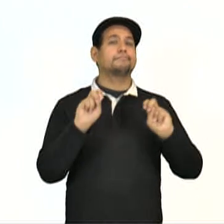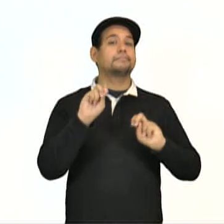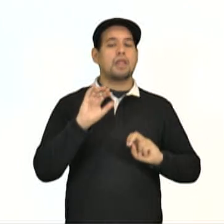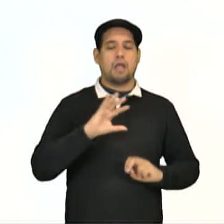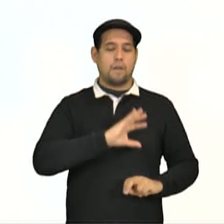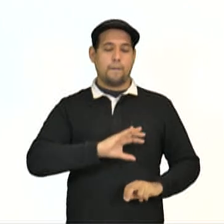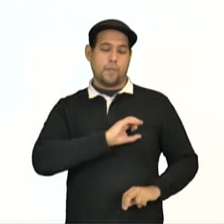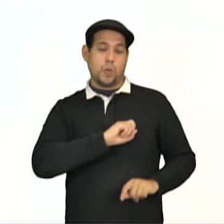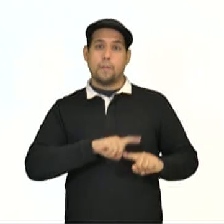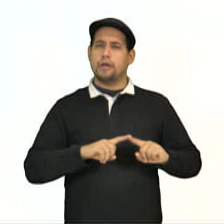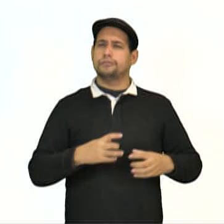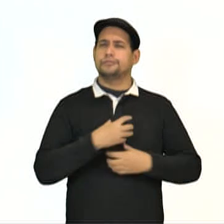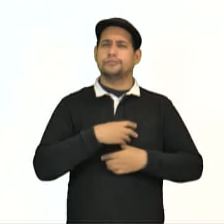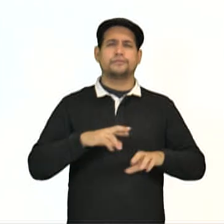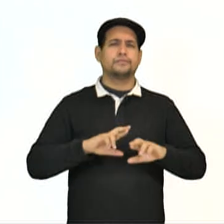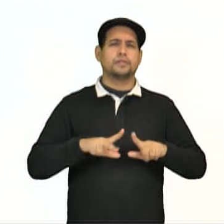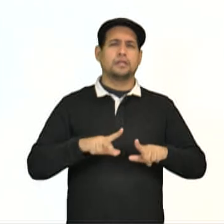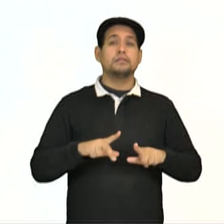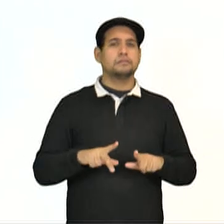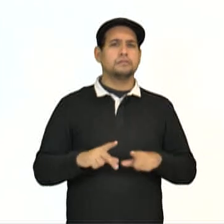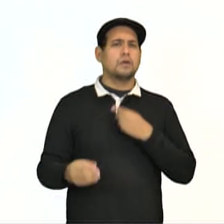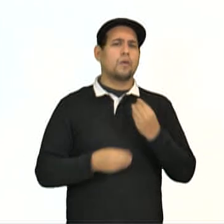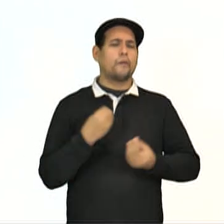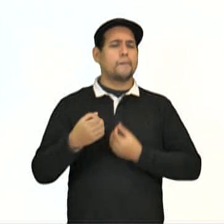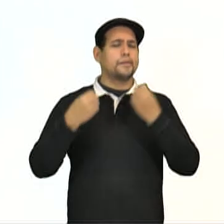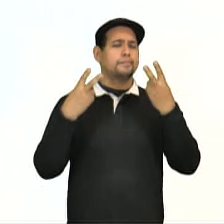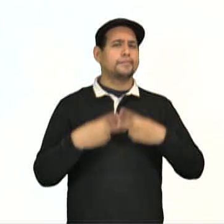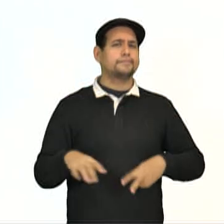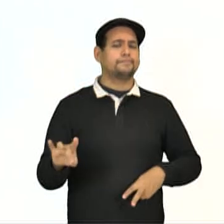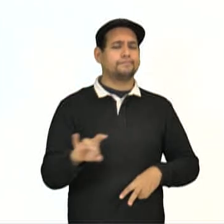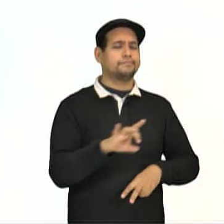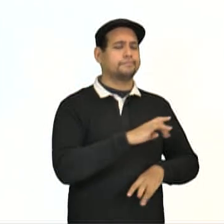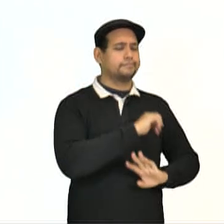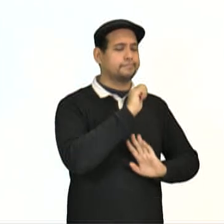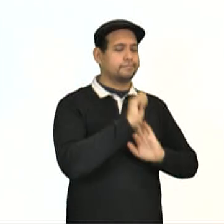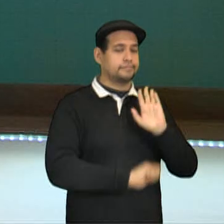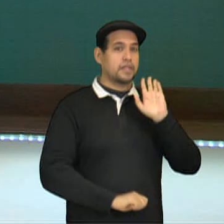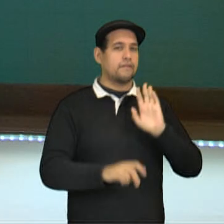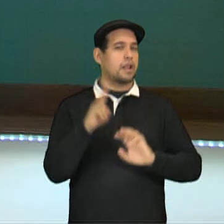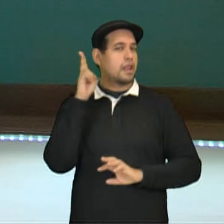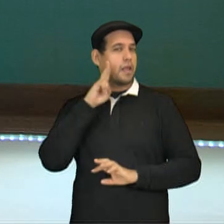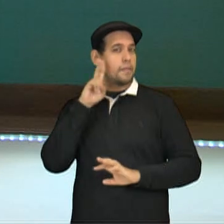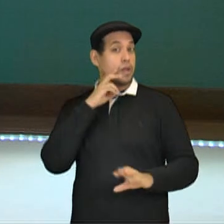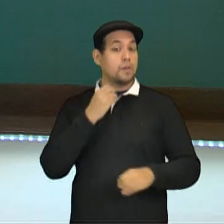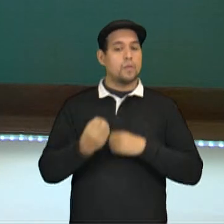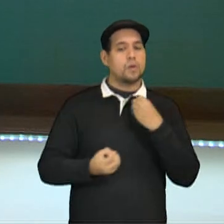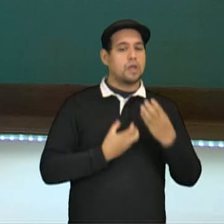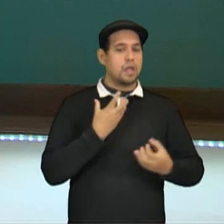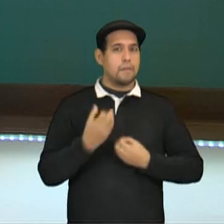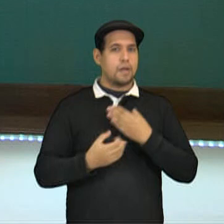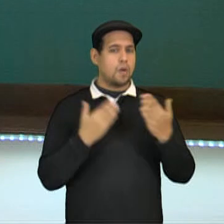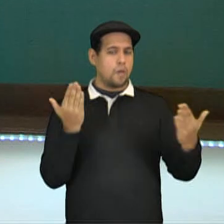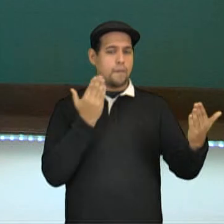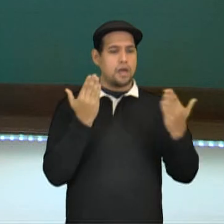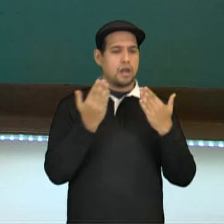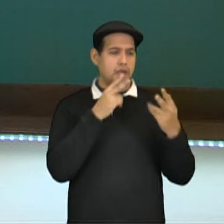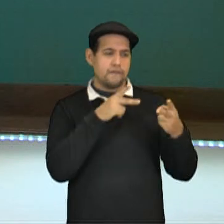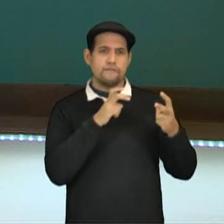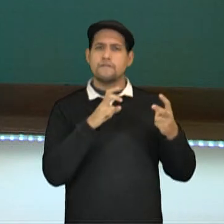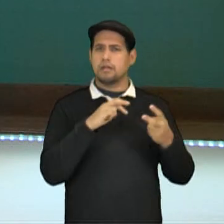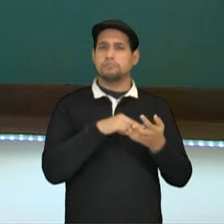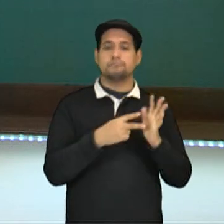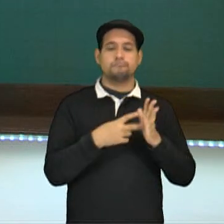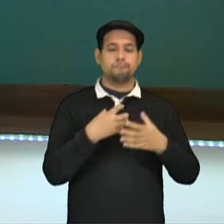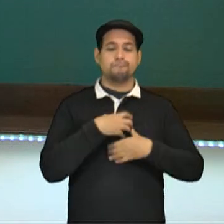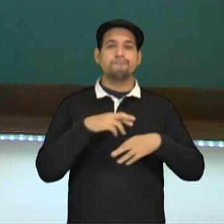forma diferente. Como esse amor é retratado em cada texto, então você vai lembrar ali do poema, fazer uma comparação e ver que realmente são retratados